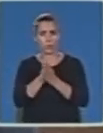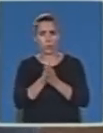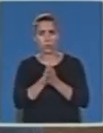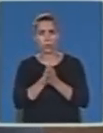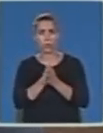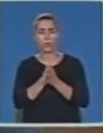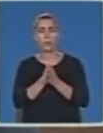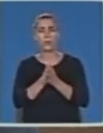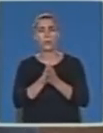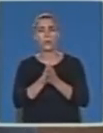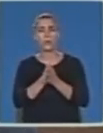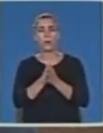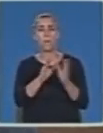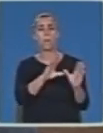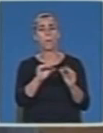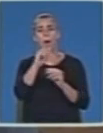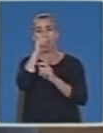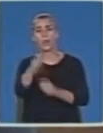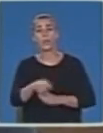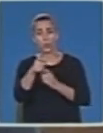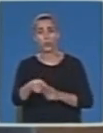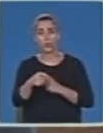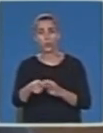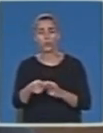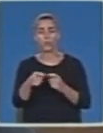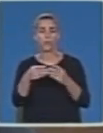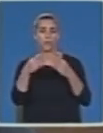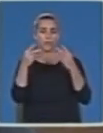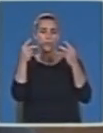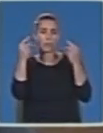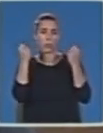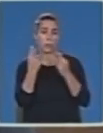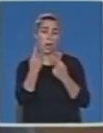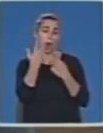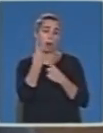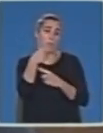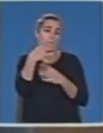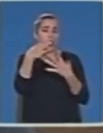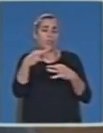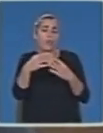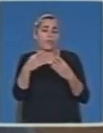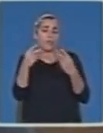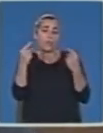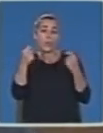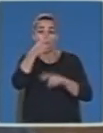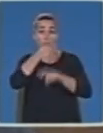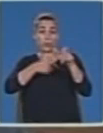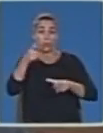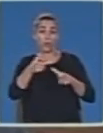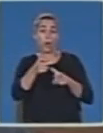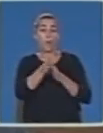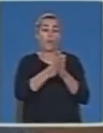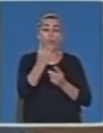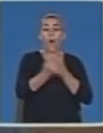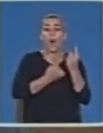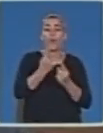e para a agricultura acabou por ir desaparecendo essa vegetação natural que a população local utilizou alguma,